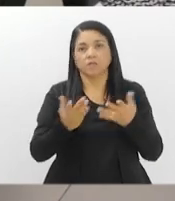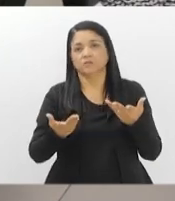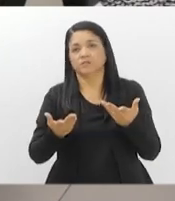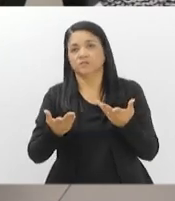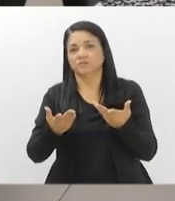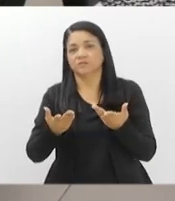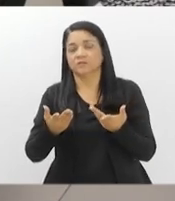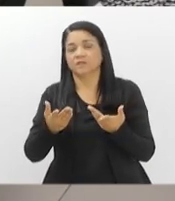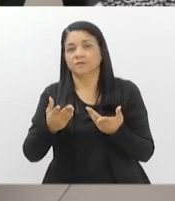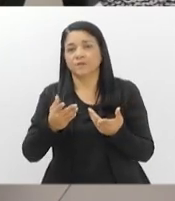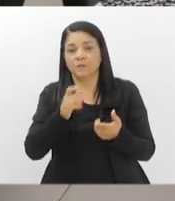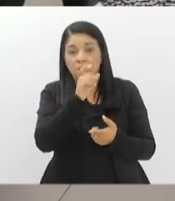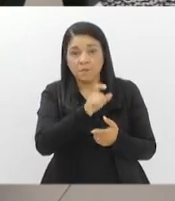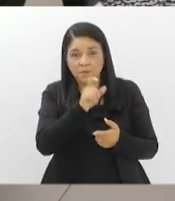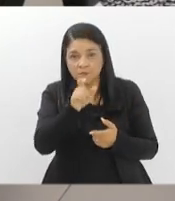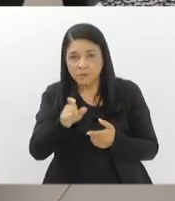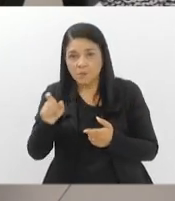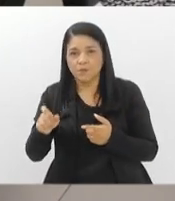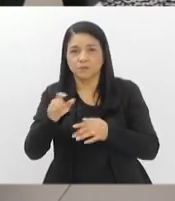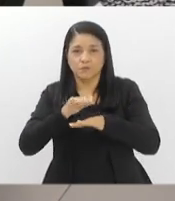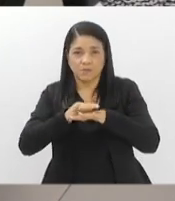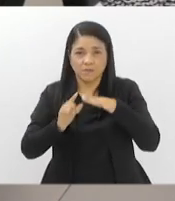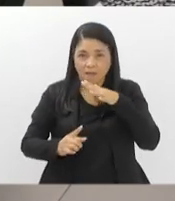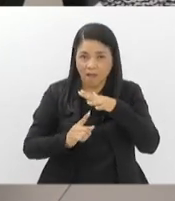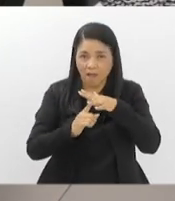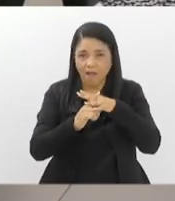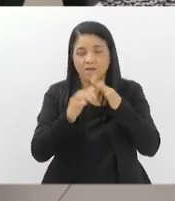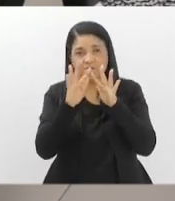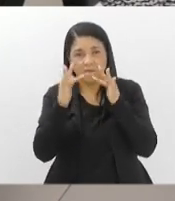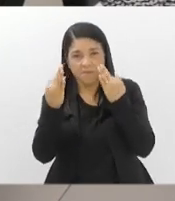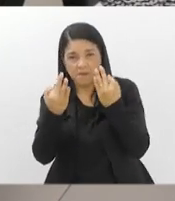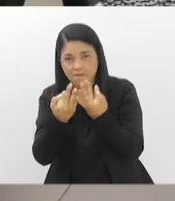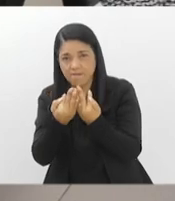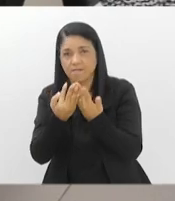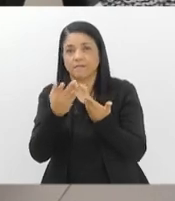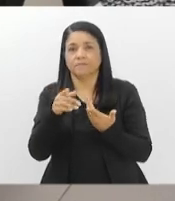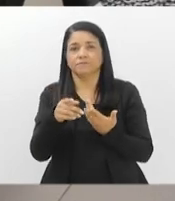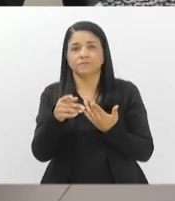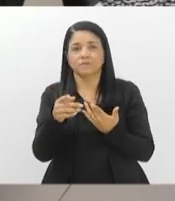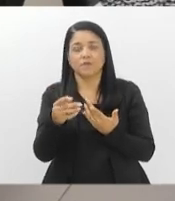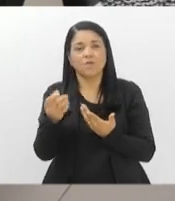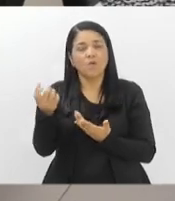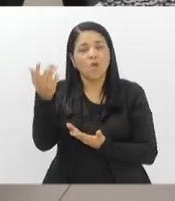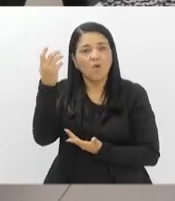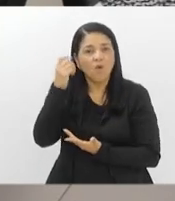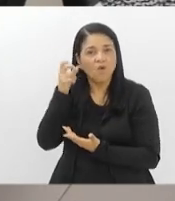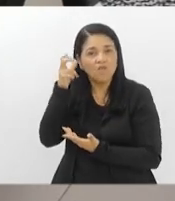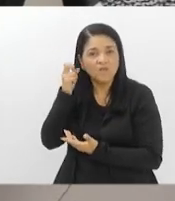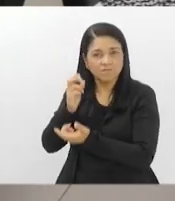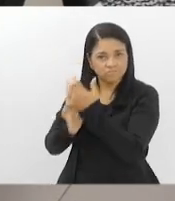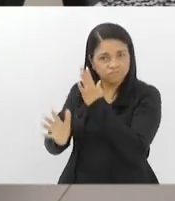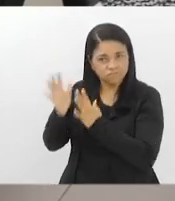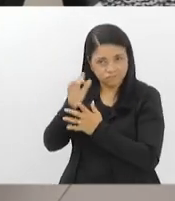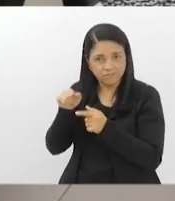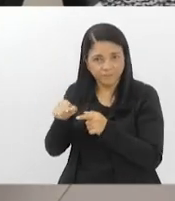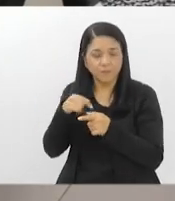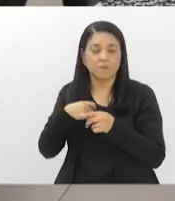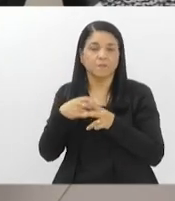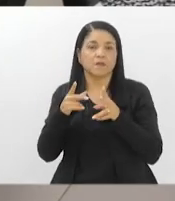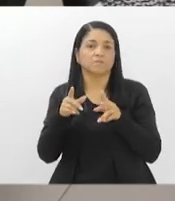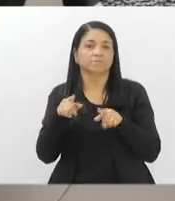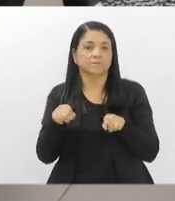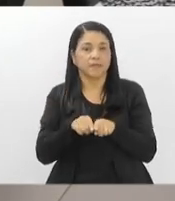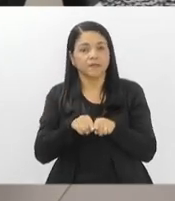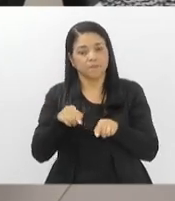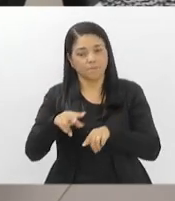pacientes raros e familiares pra gente poder falar sobre isso e e uma coisa que gostaria também Presidente